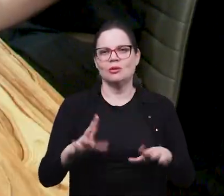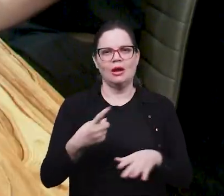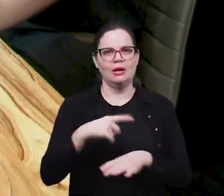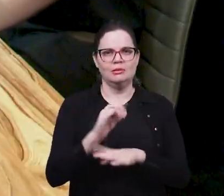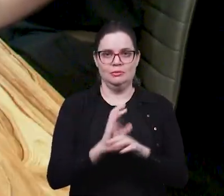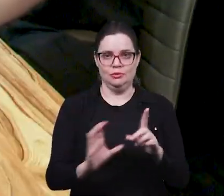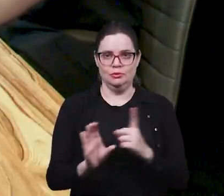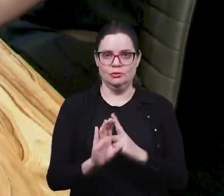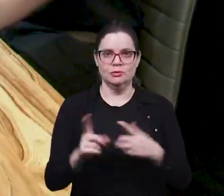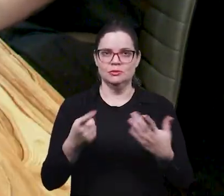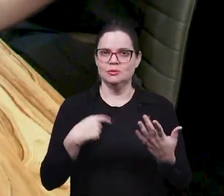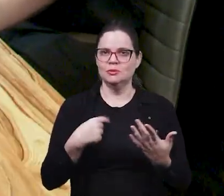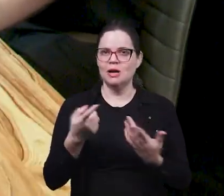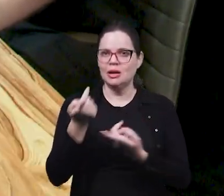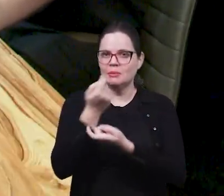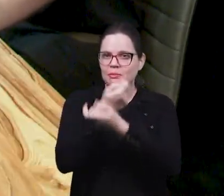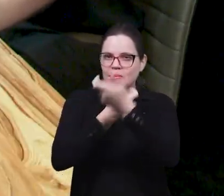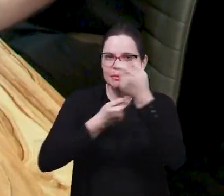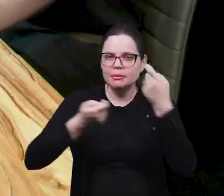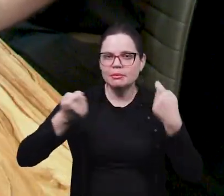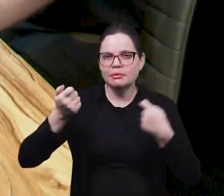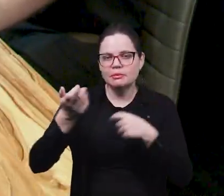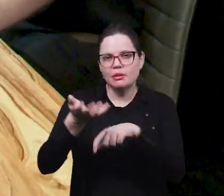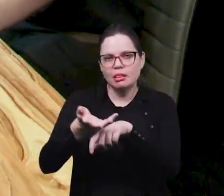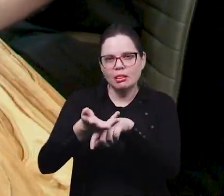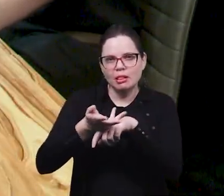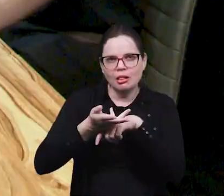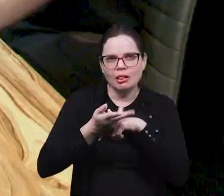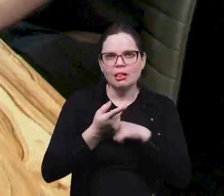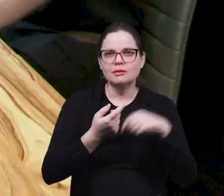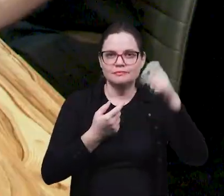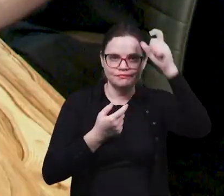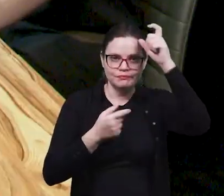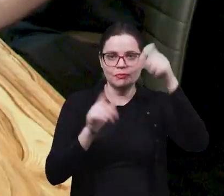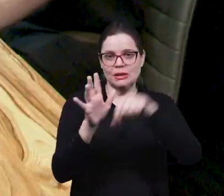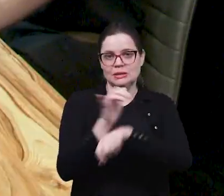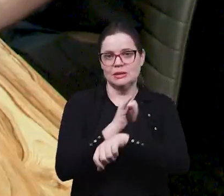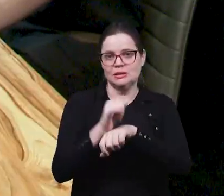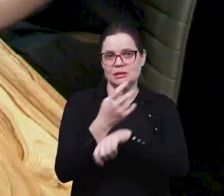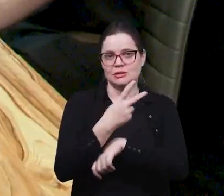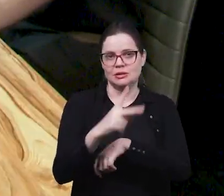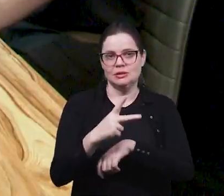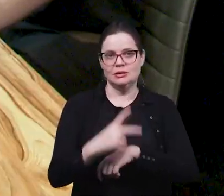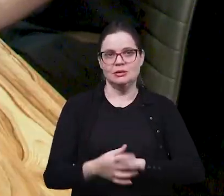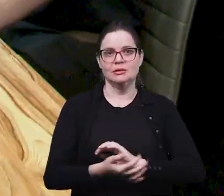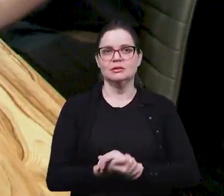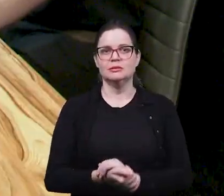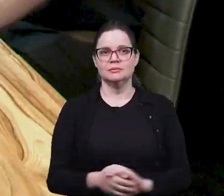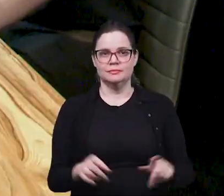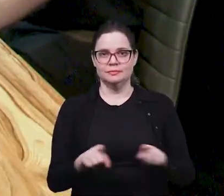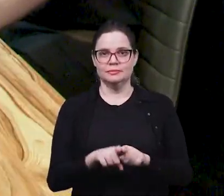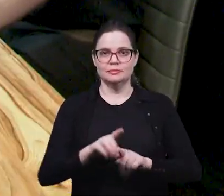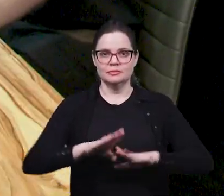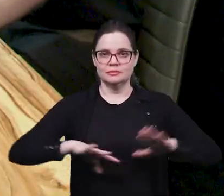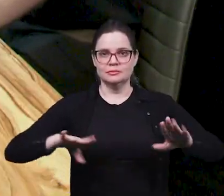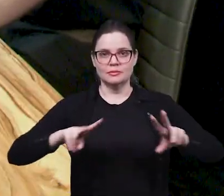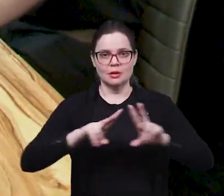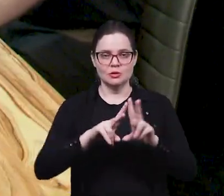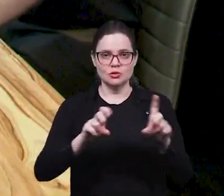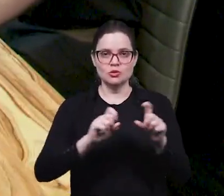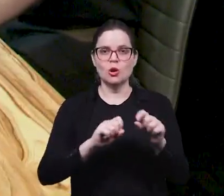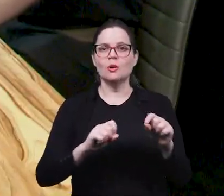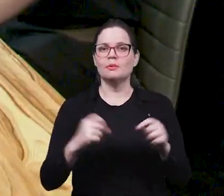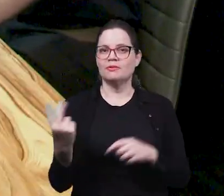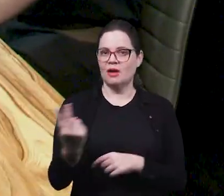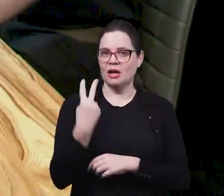de maneira sutil. Vai se tornando parte da rotina e o adversário, ele vai fazendo a festa. A relativização dos princípios, dos